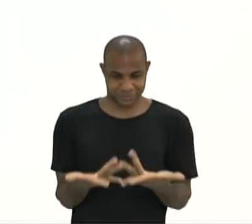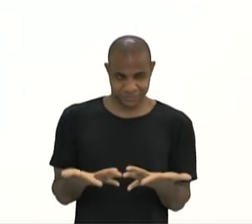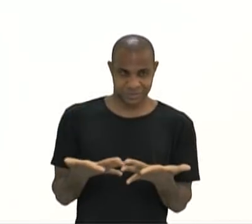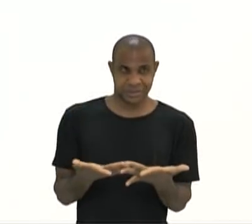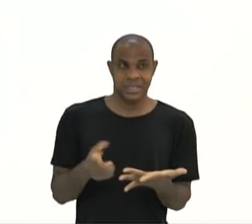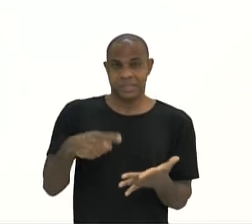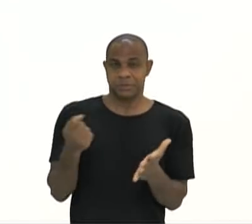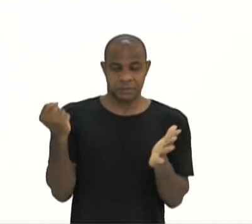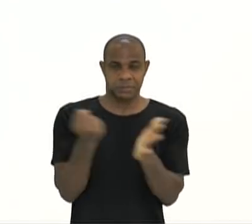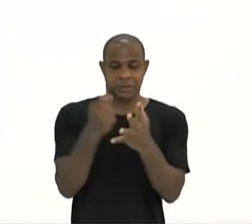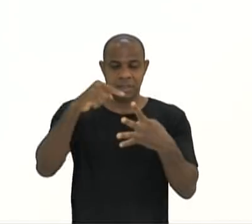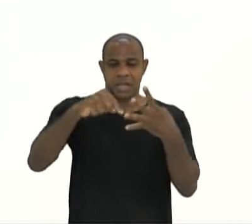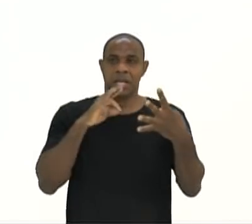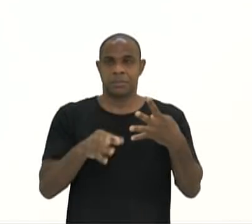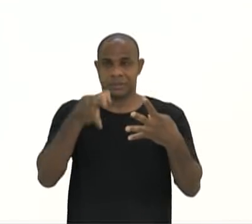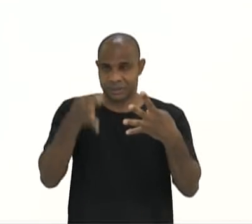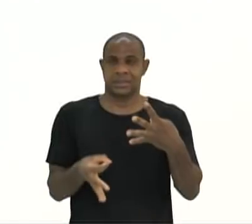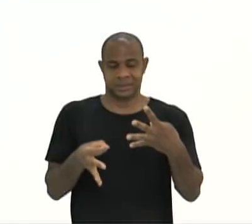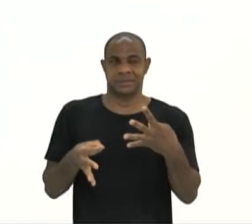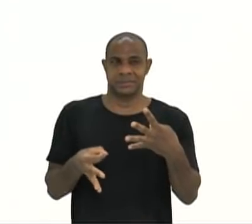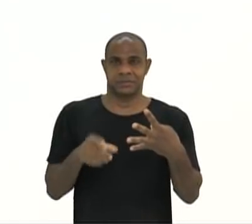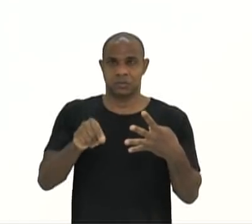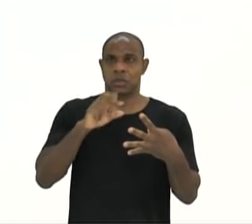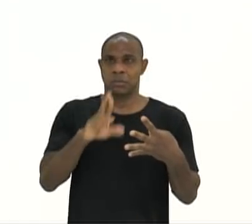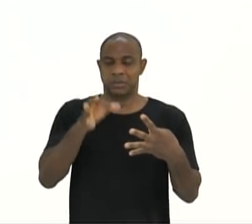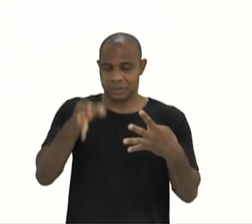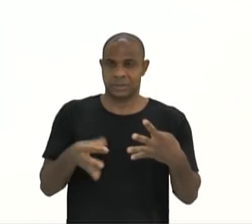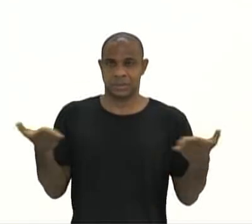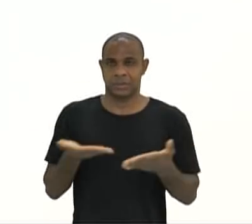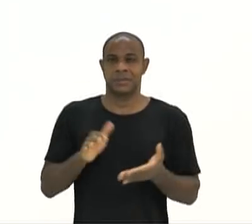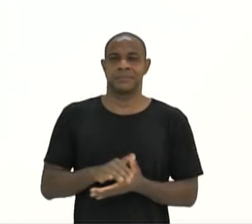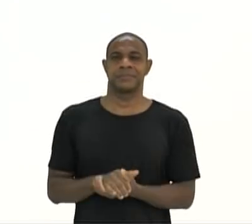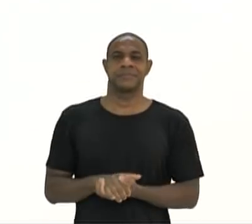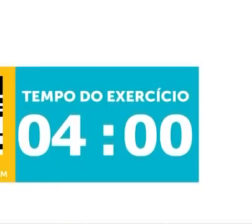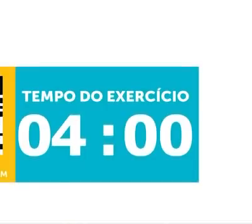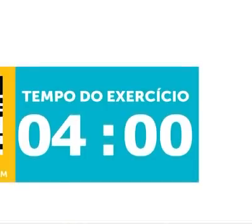daí você marca a alternativa correta.